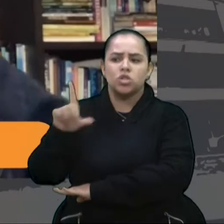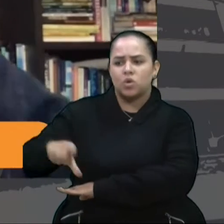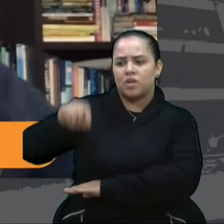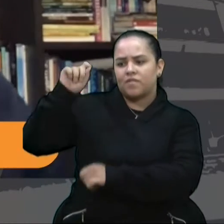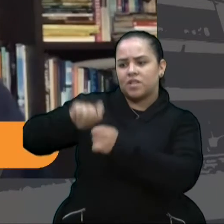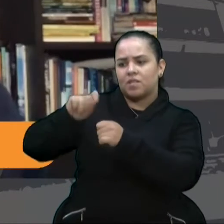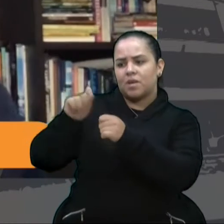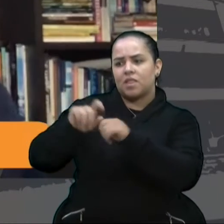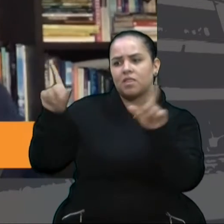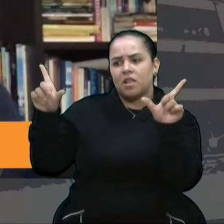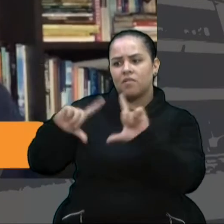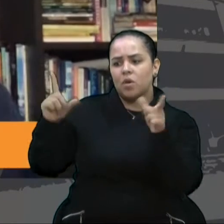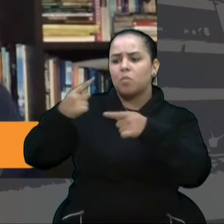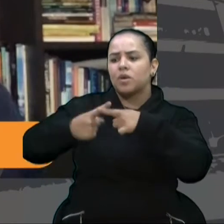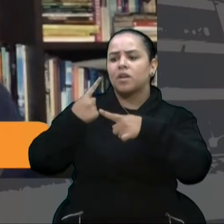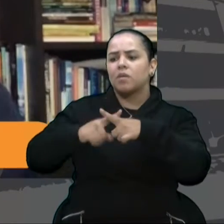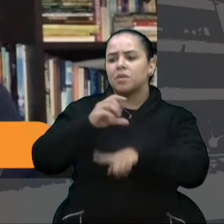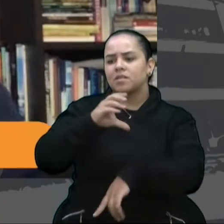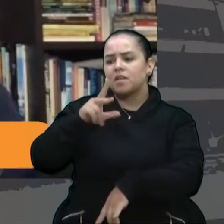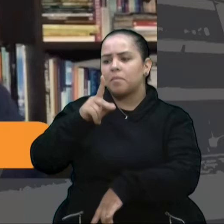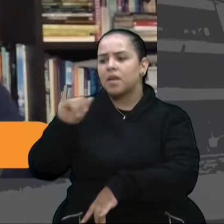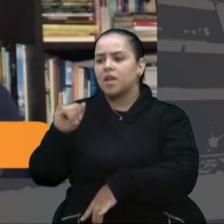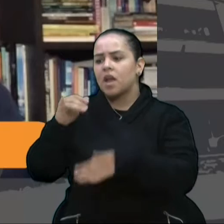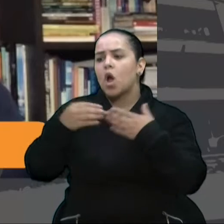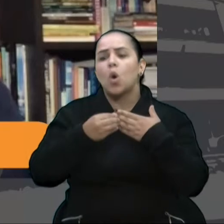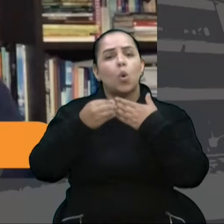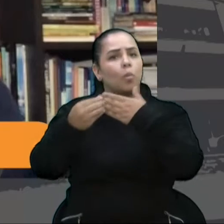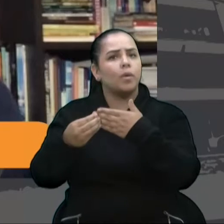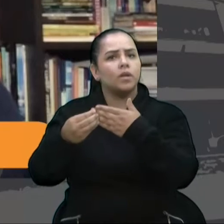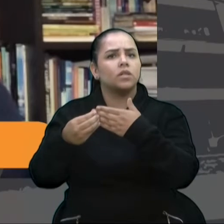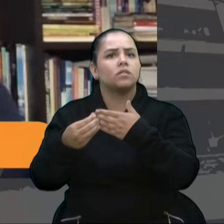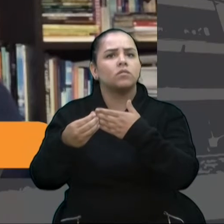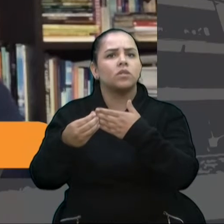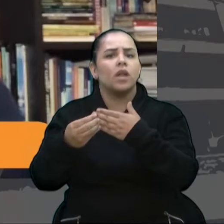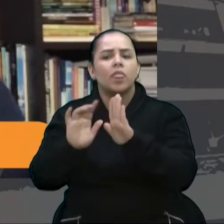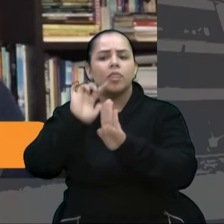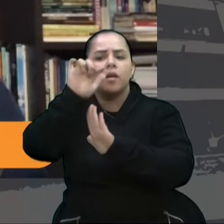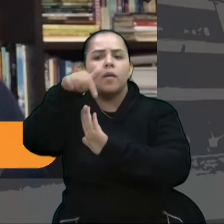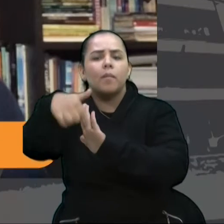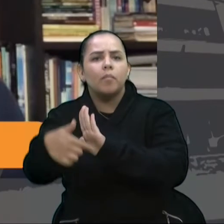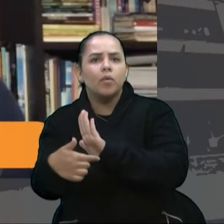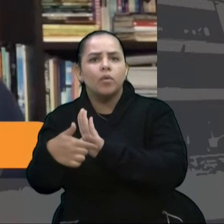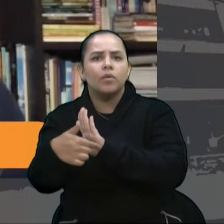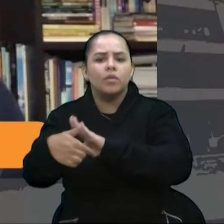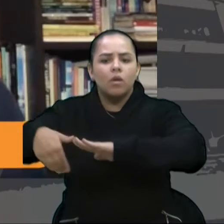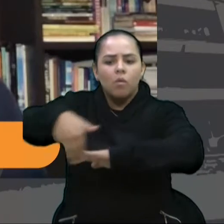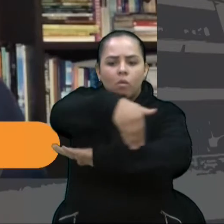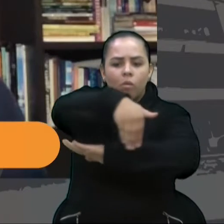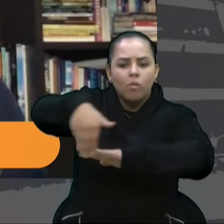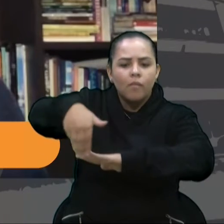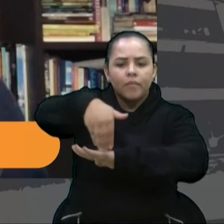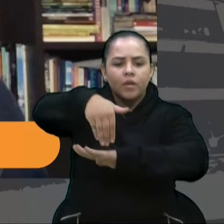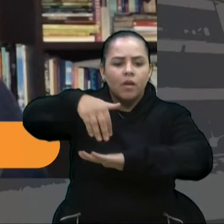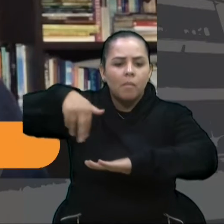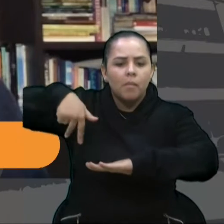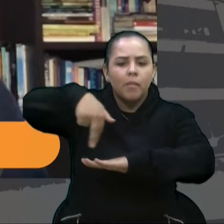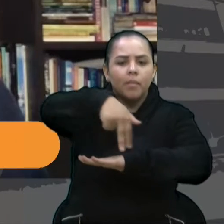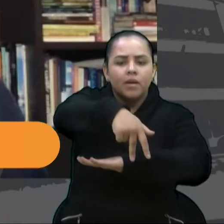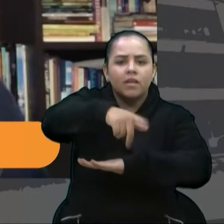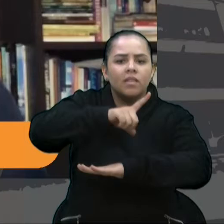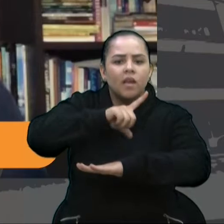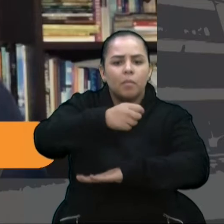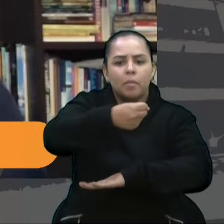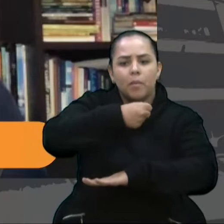a gente estava lá numa CPI, acompanhando a CPI, e depois que saímos no corredor, tinha um repórter de uma televisão que